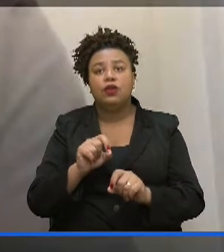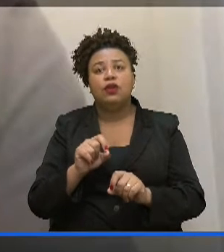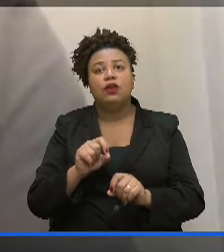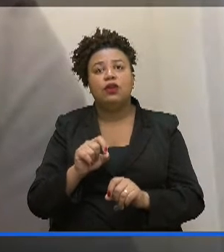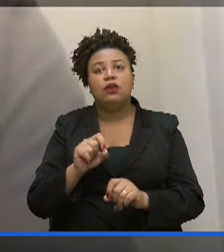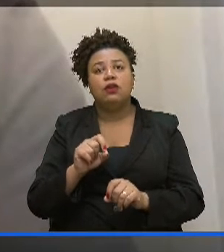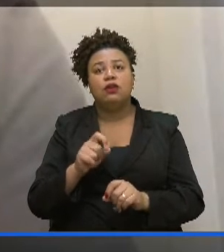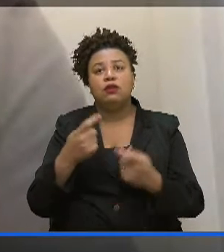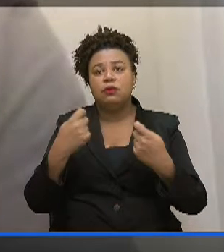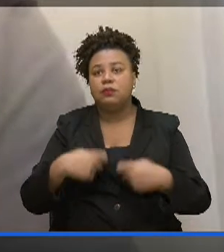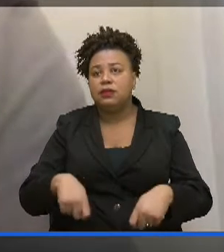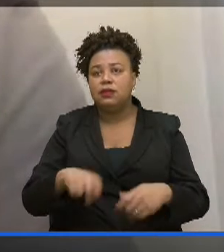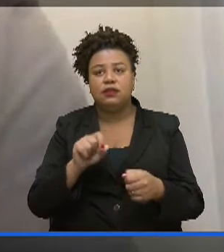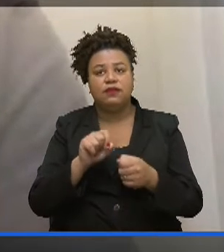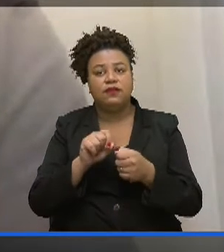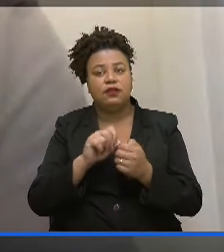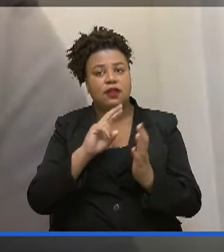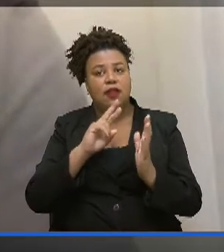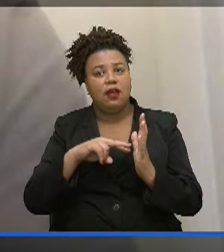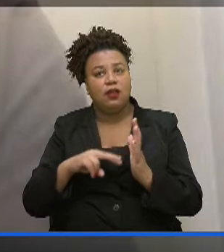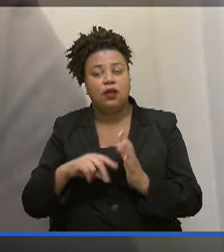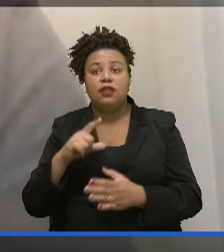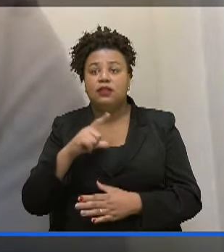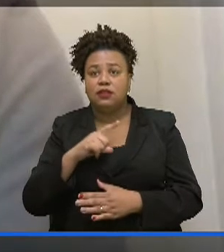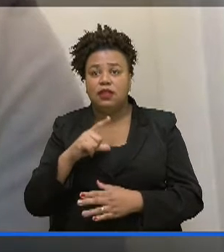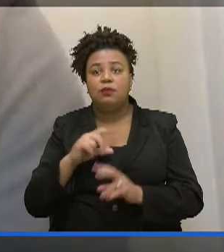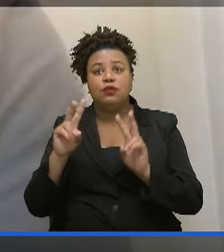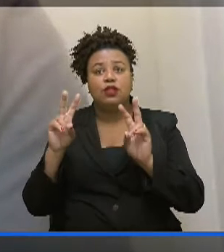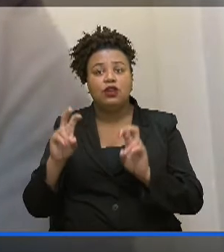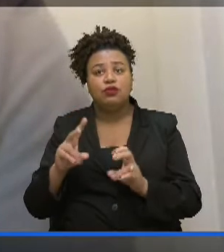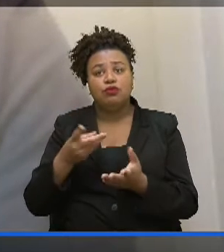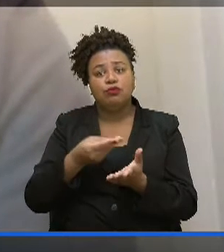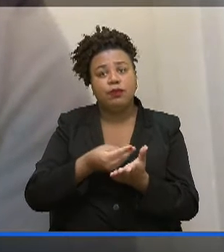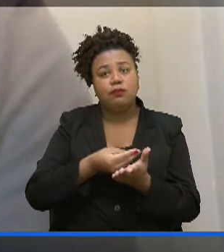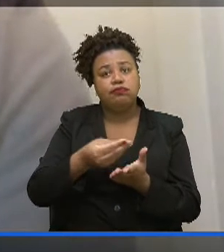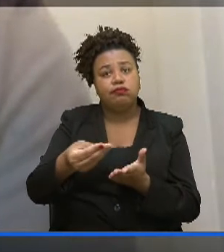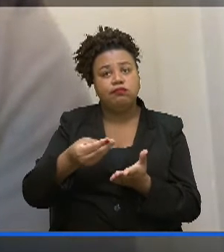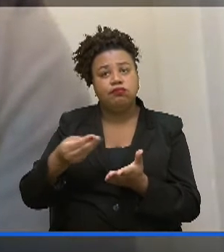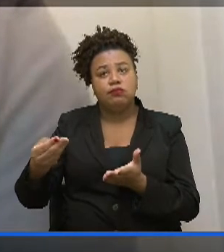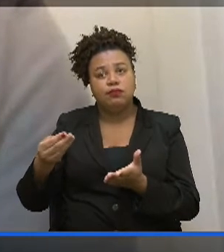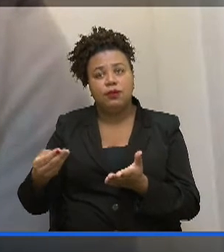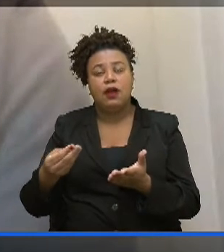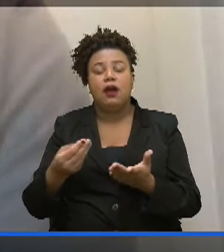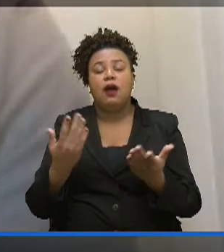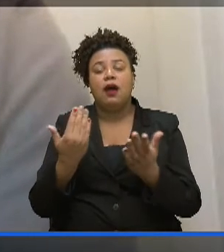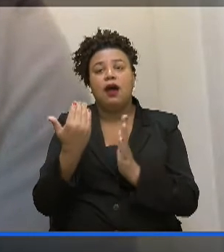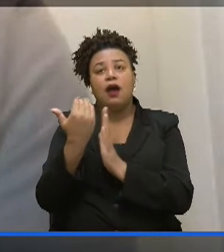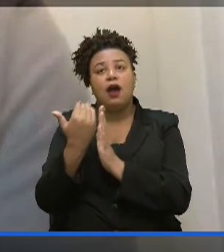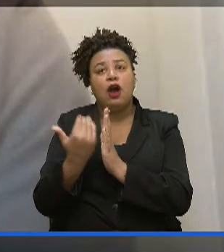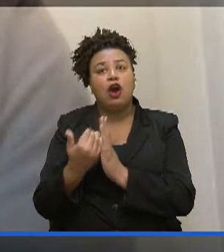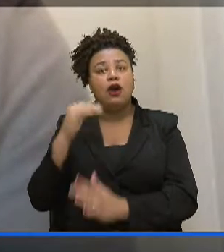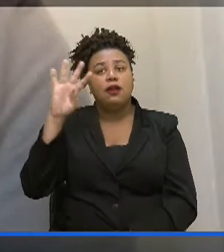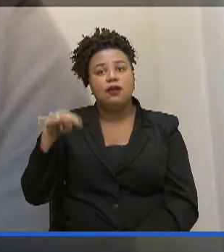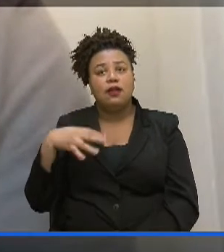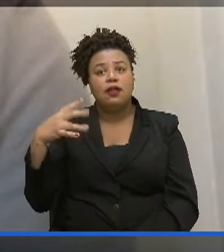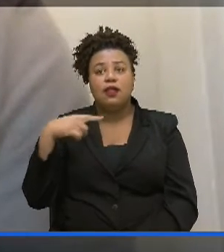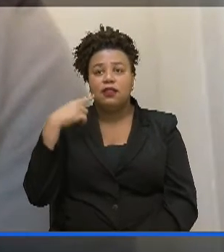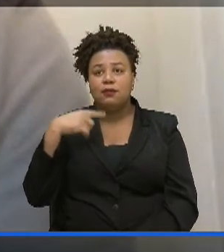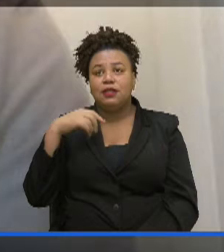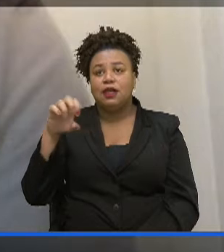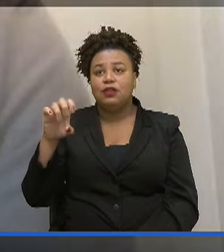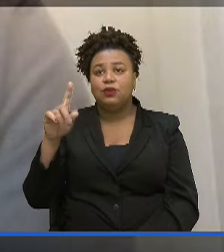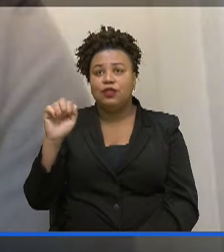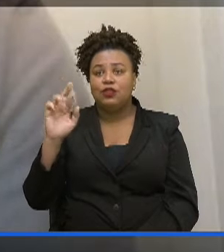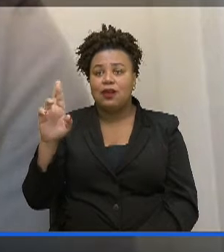sobre os quais dispensa leitura. Temos matérias para distribuição. A ordem da grade é a seguinte: deputado Edgar Preto